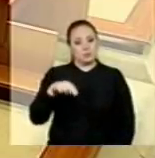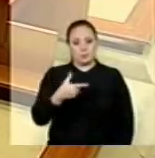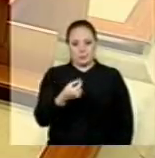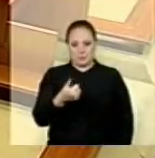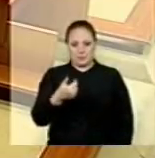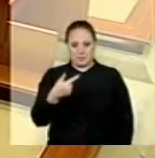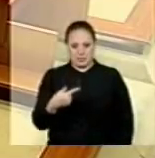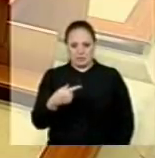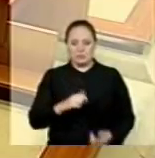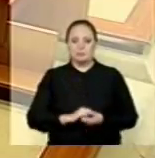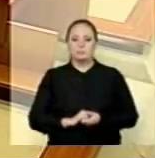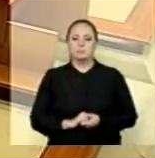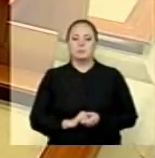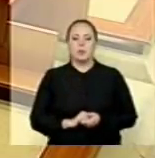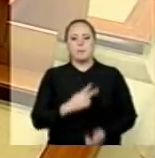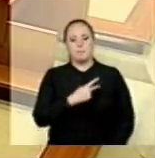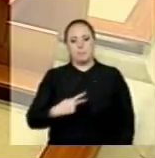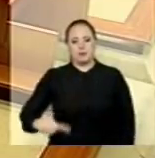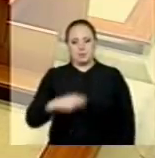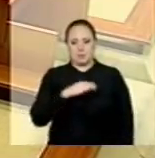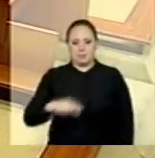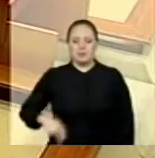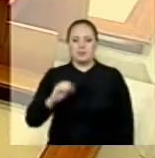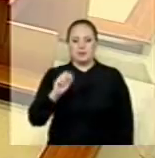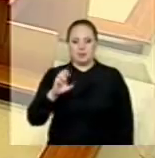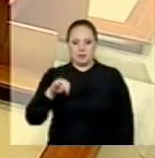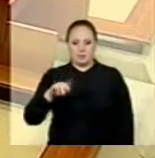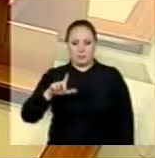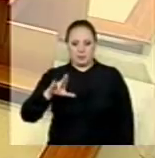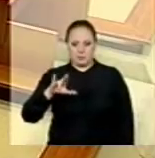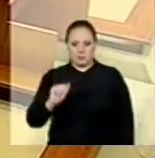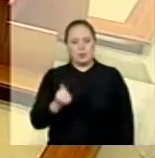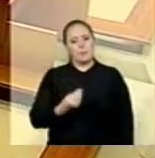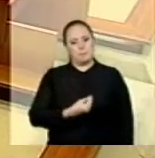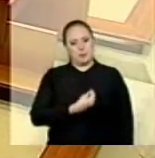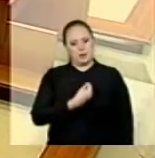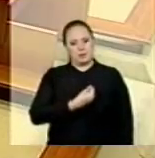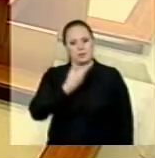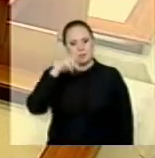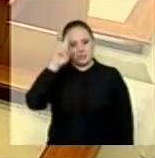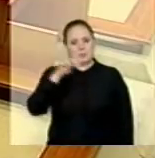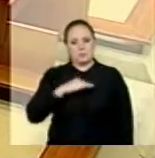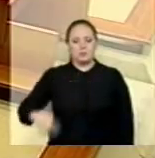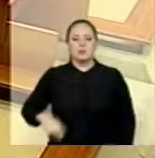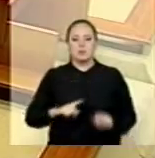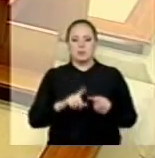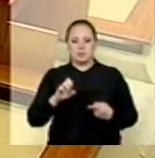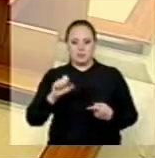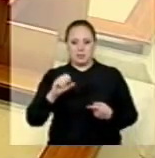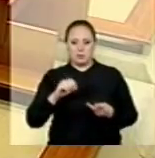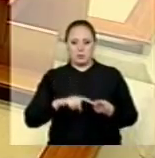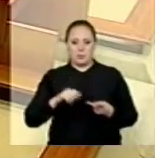de 2017. Presidência da senhora ministra Carmen Lúcia. Presentes à sessão, os senhores ministros Celso de Mello,